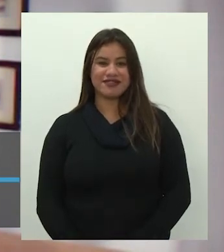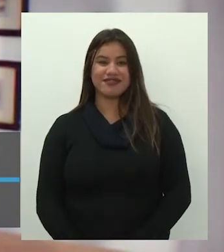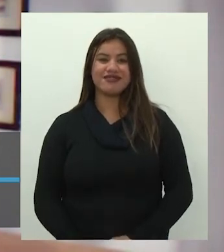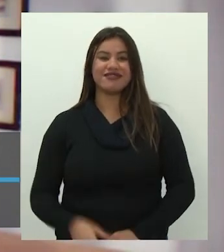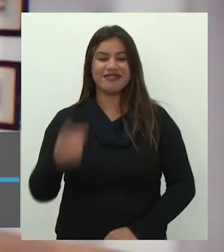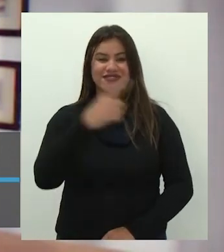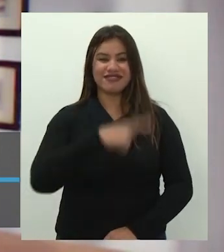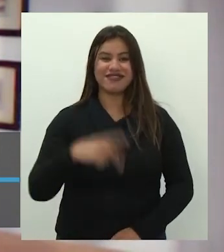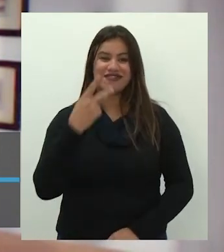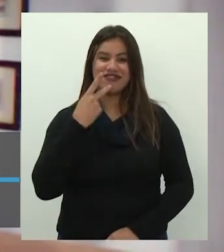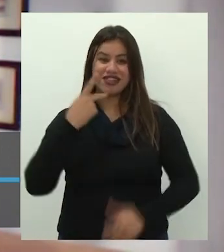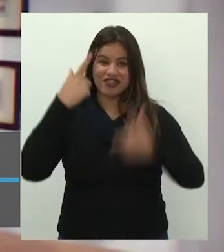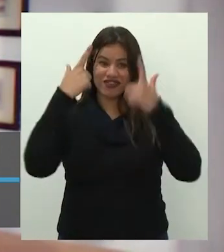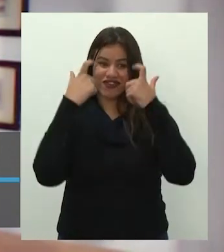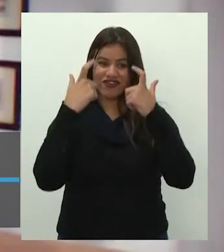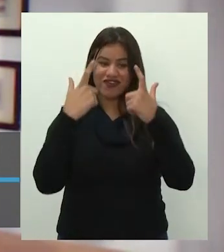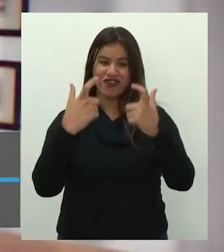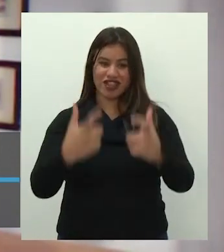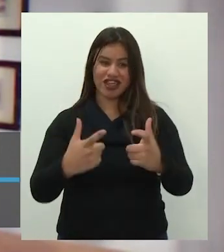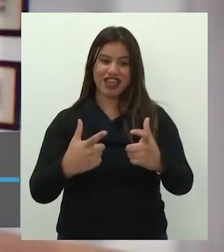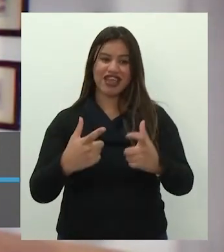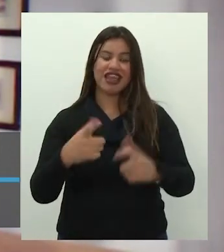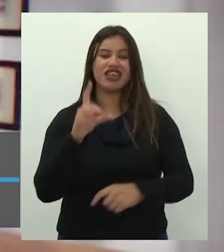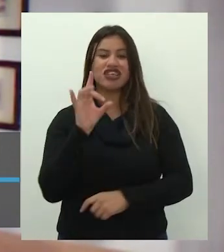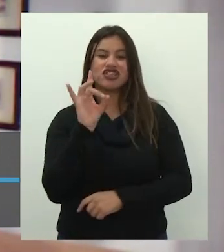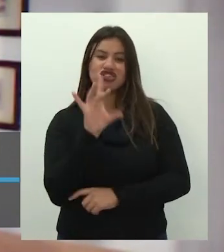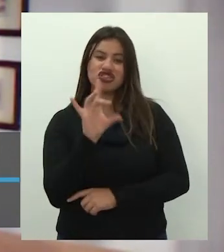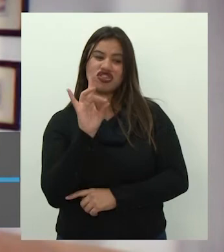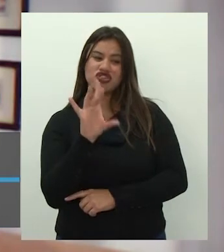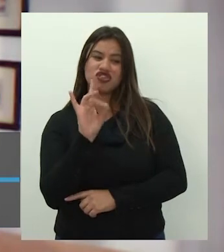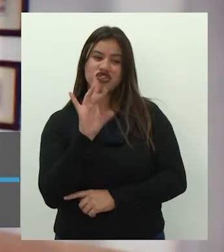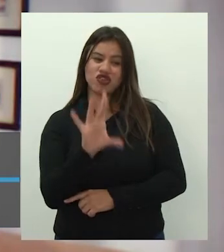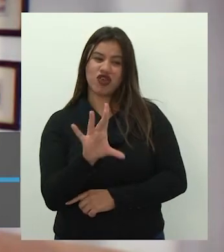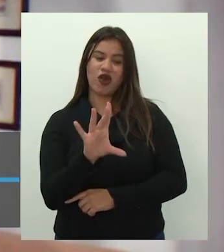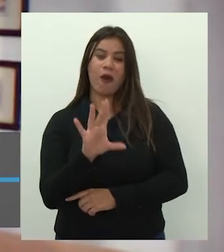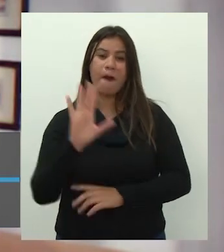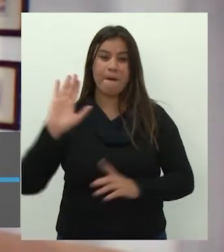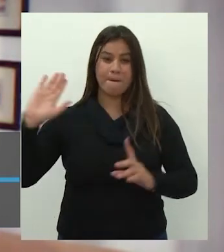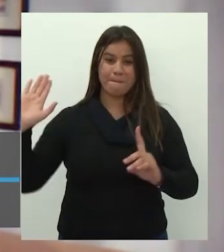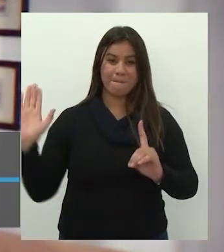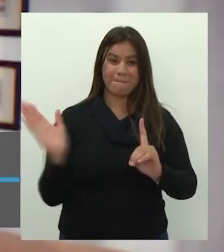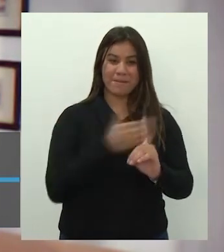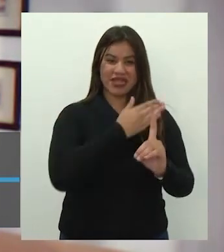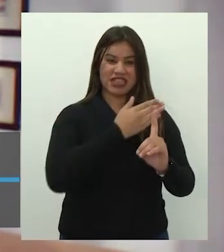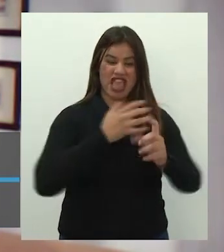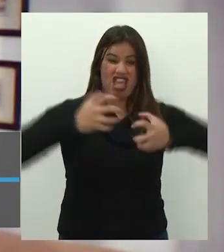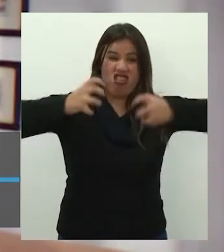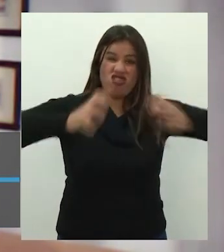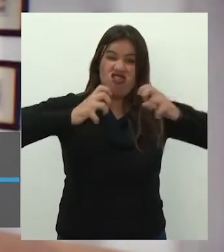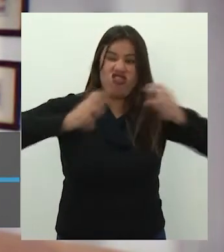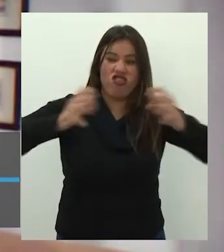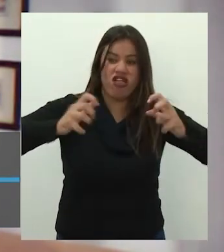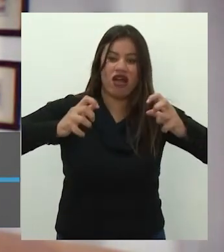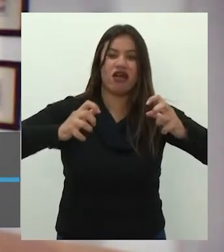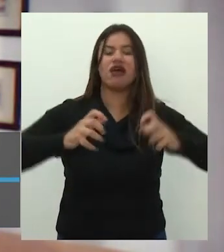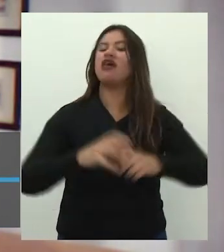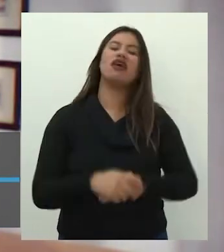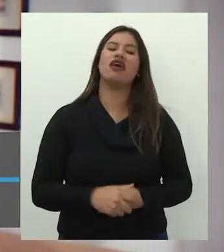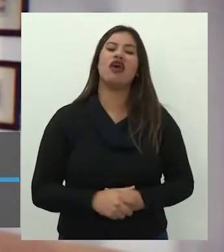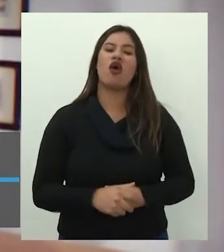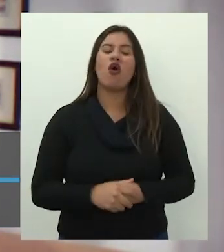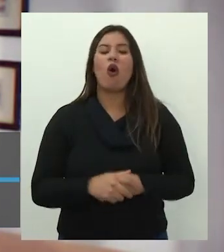de violência não apenas de bater na pessoa, chacoalhar, ou